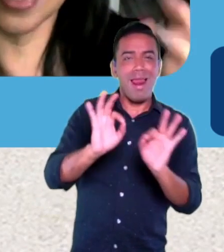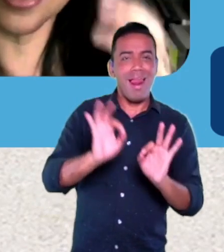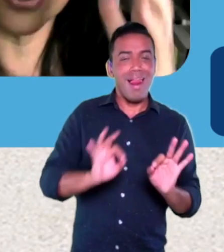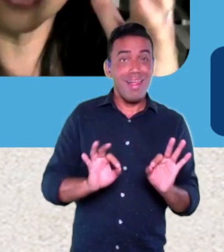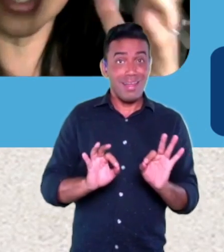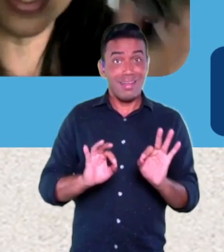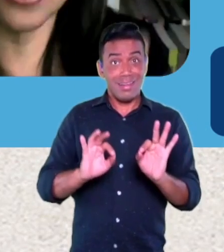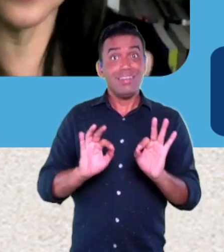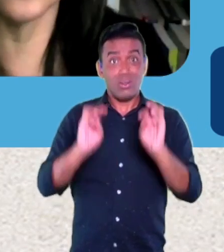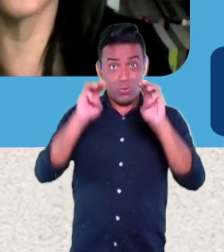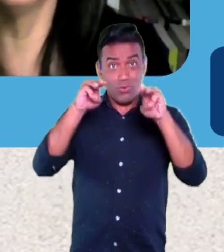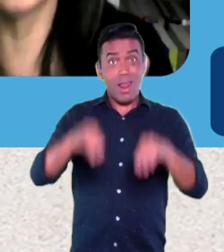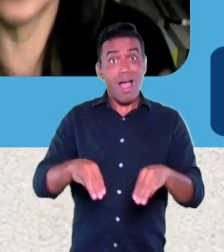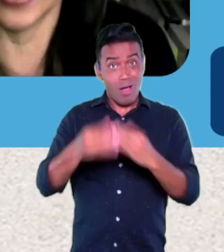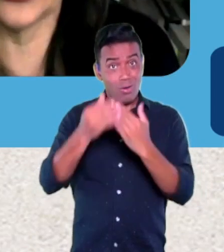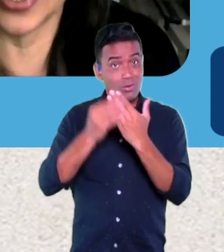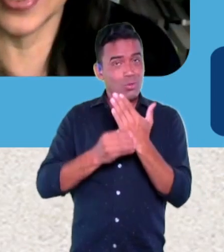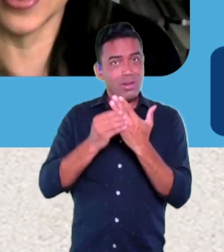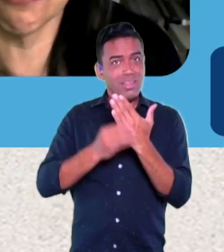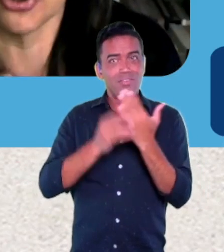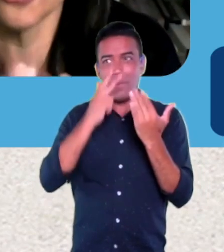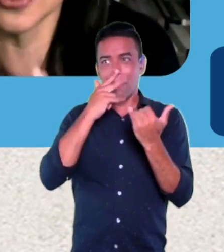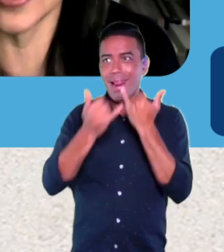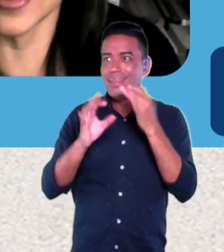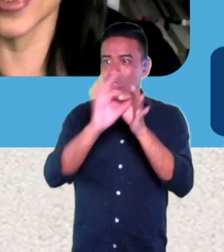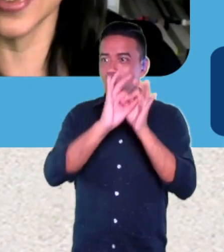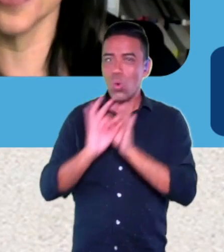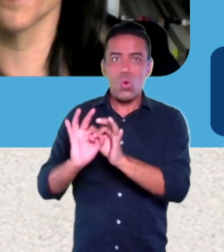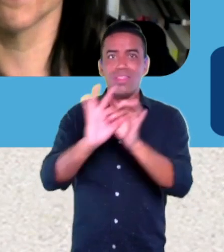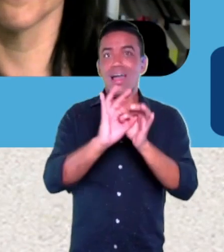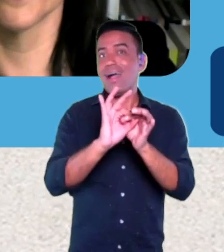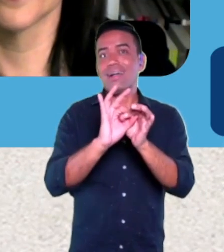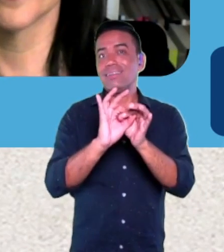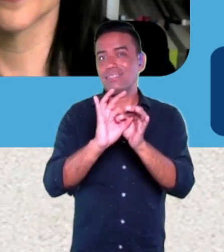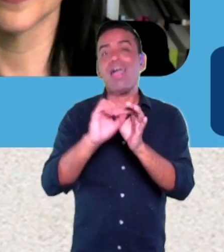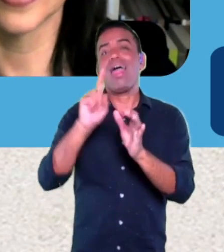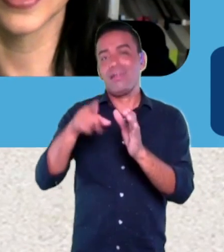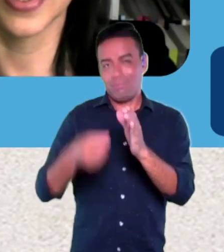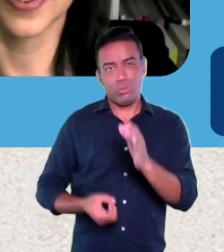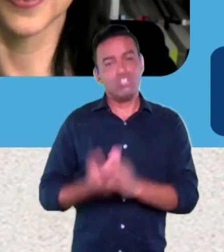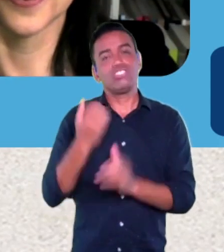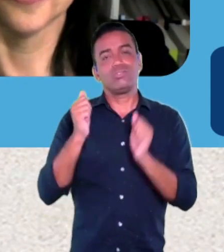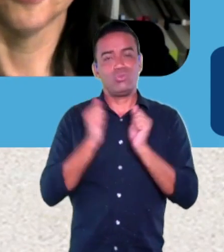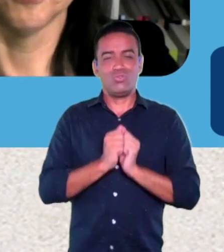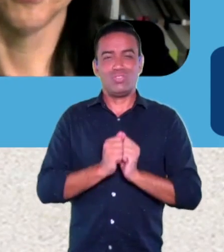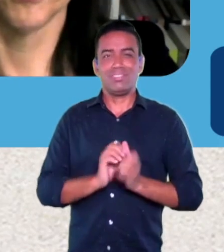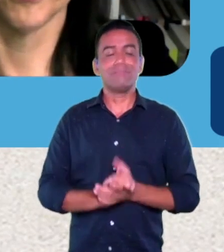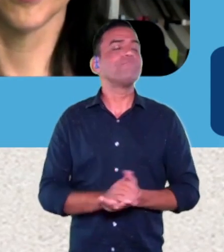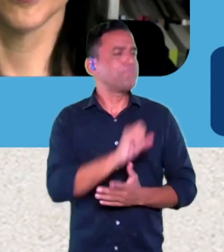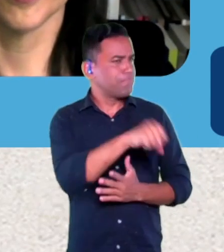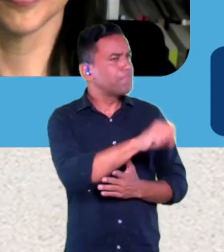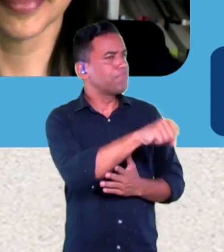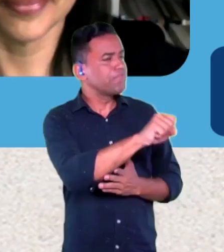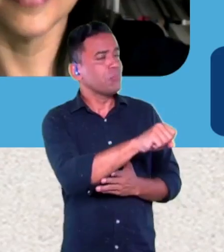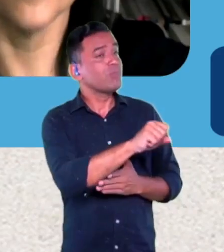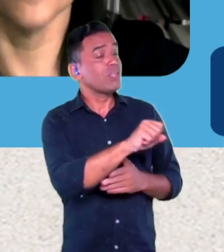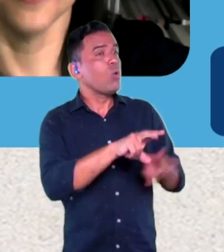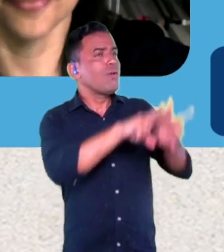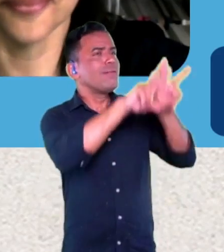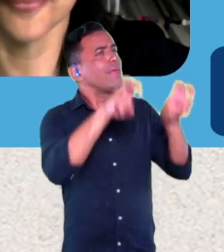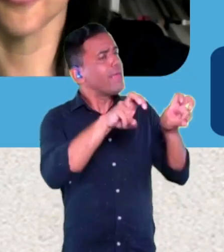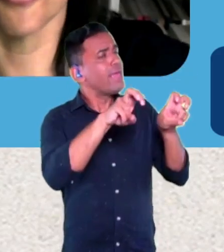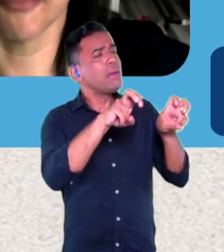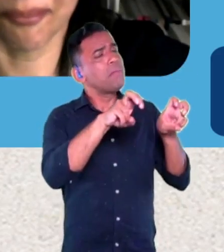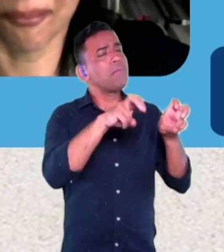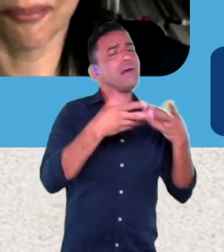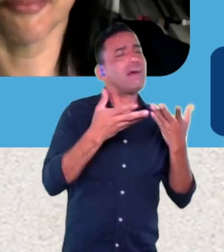fica essa unidade aí, ela é produzida, né? Sim. Vamos falar dessa temática aqui, né? Que é